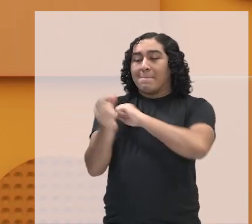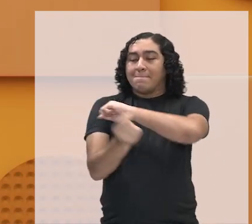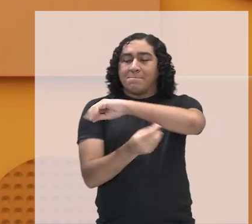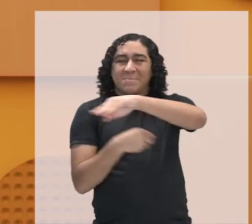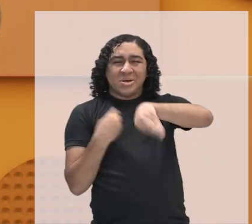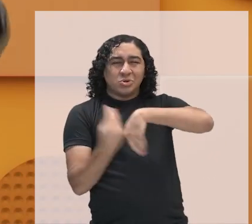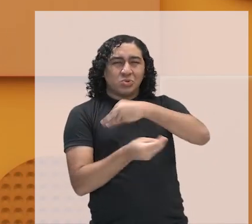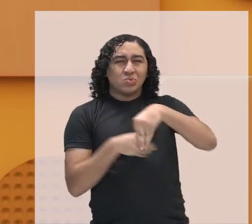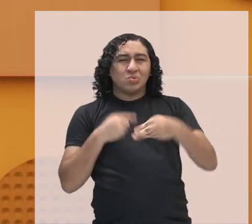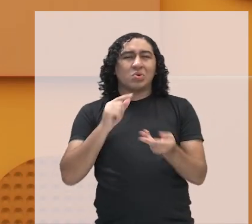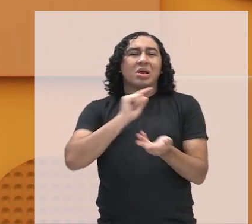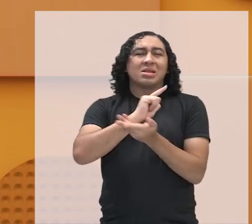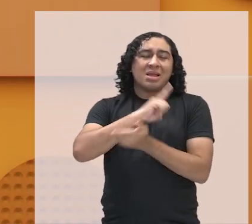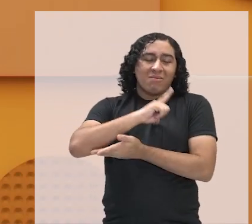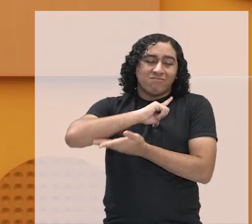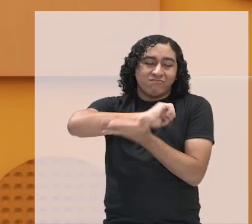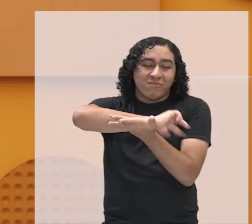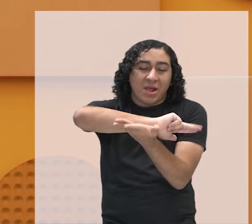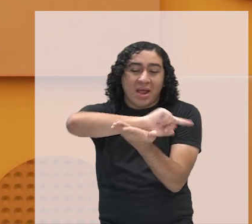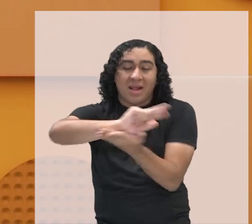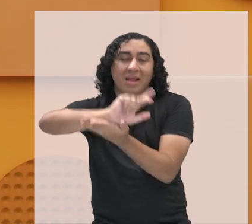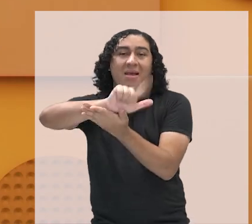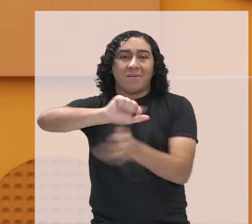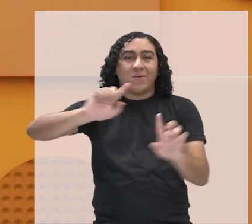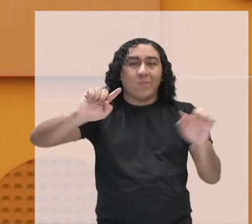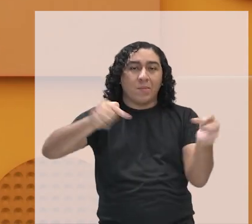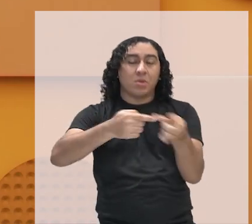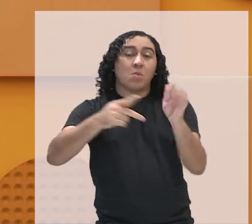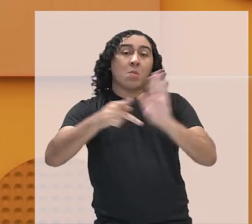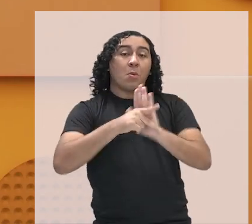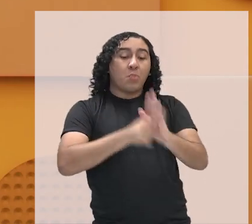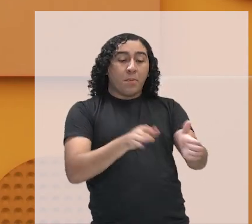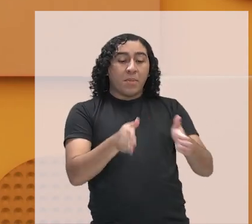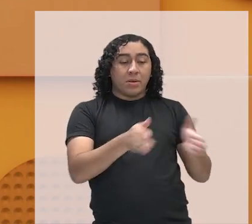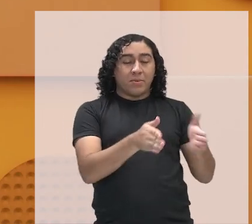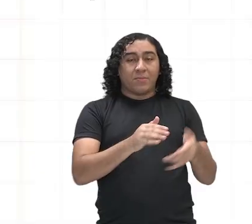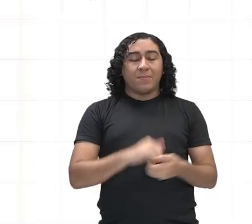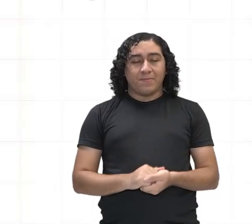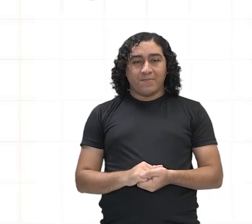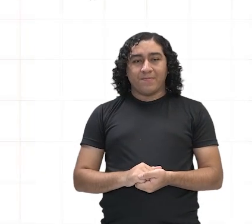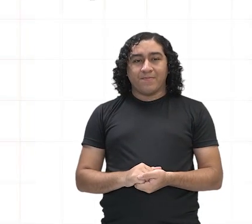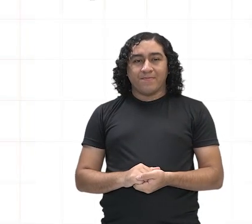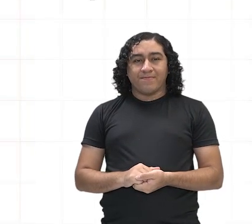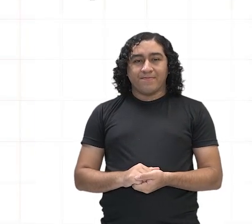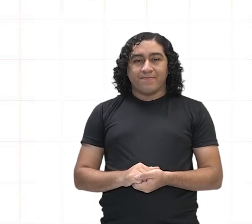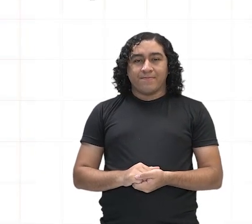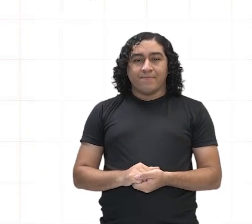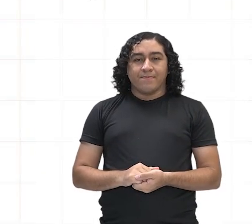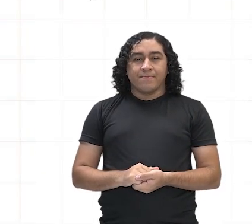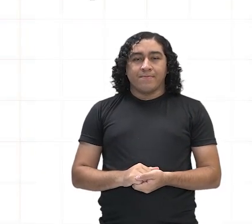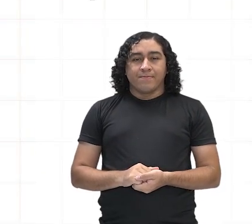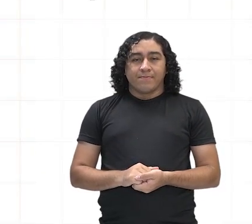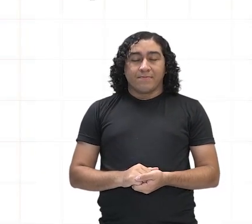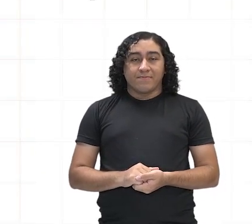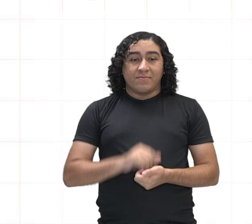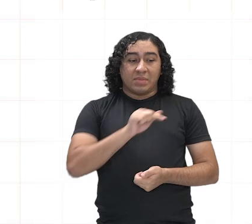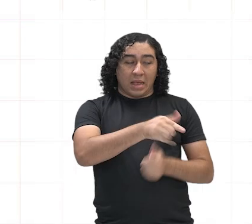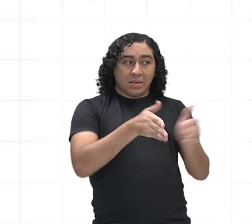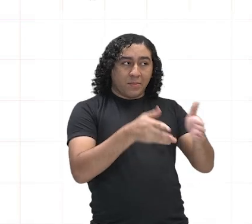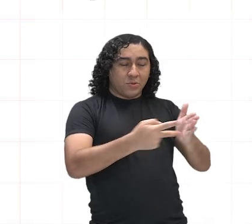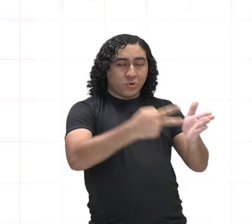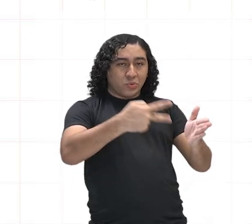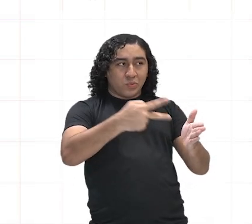também de aventuras é bem típica, então, desse período da Grécia Antiga. Acompanha ali comigo, olha só, no período homérico,